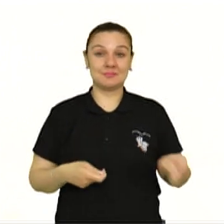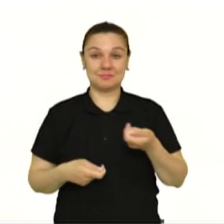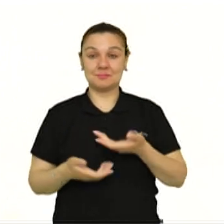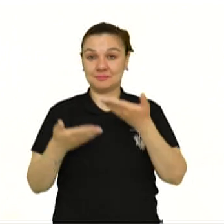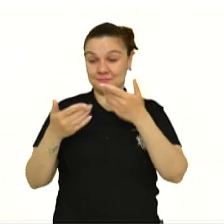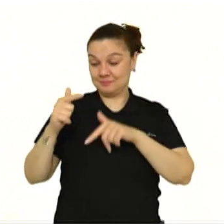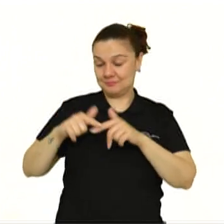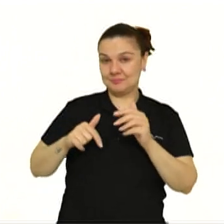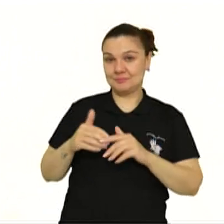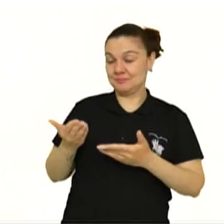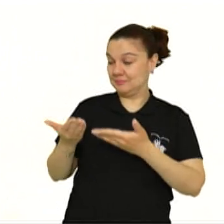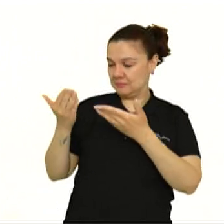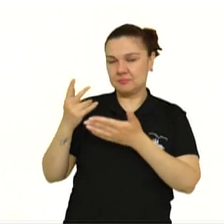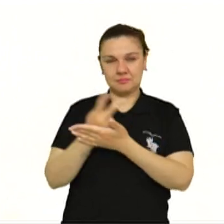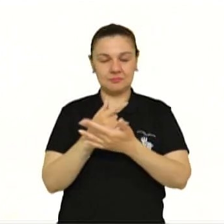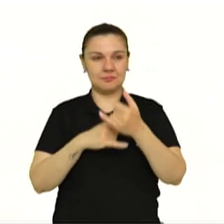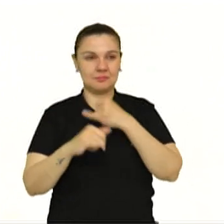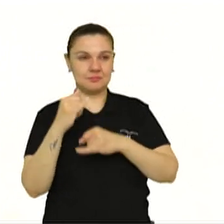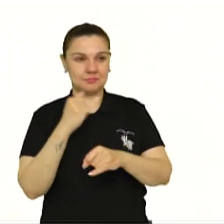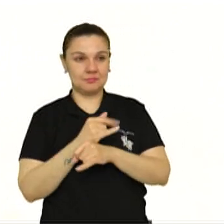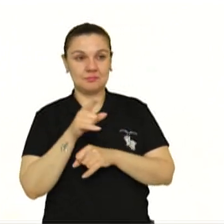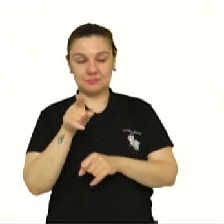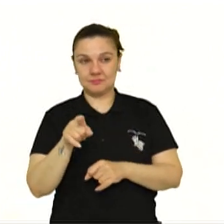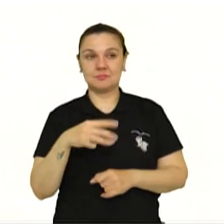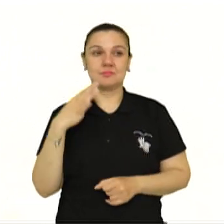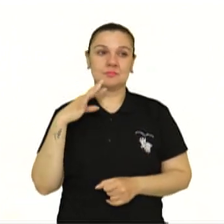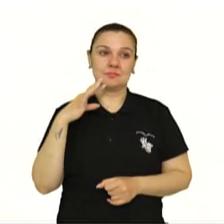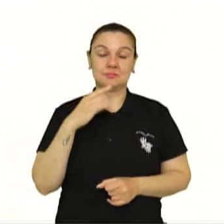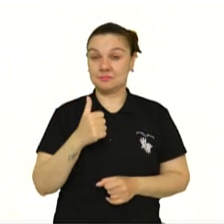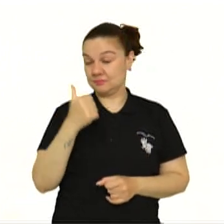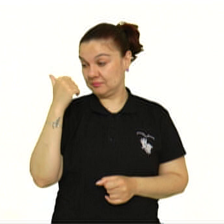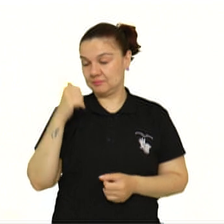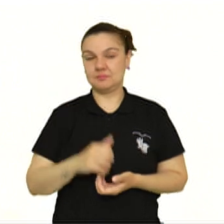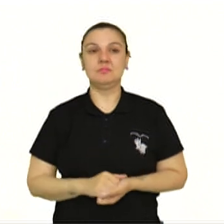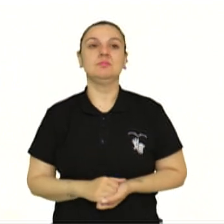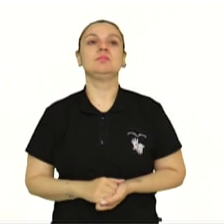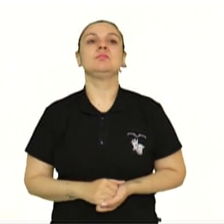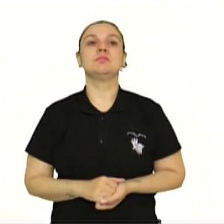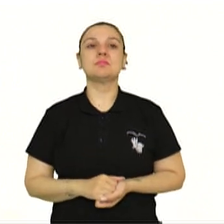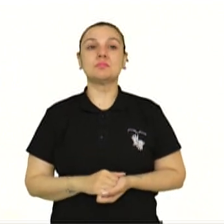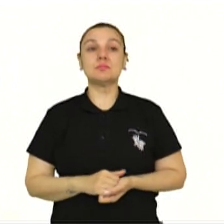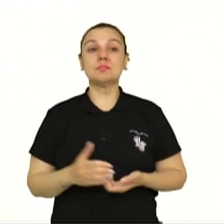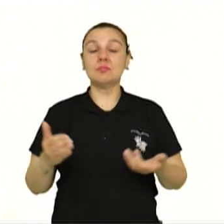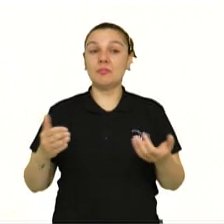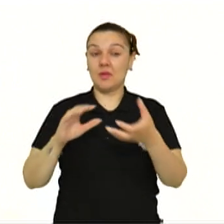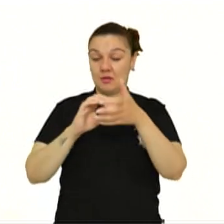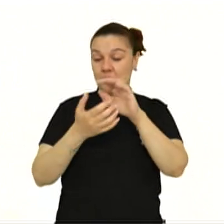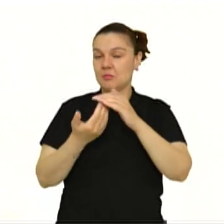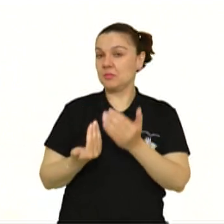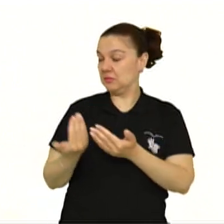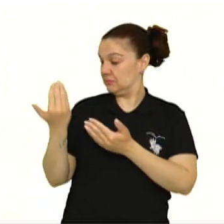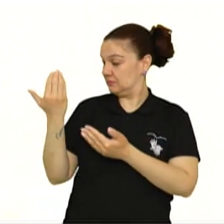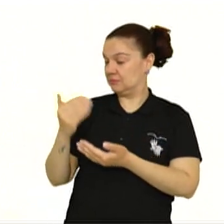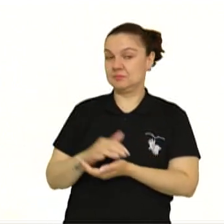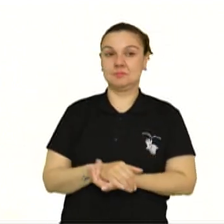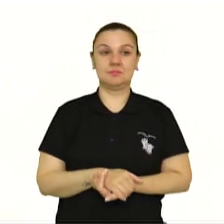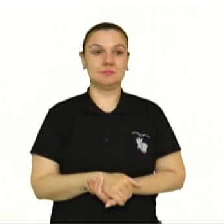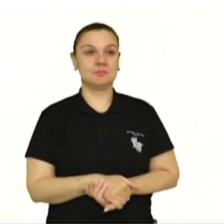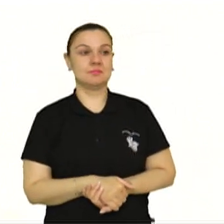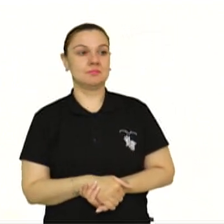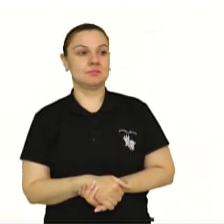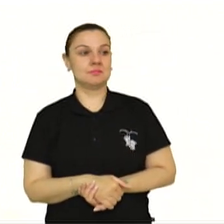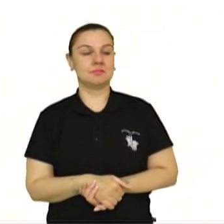material. Tá? Se procurarem na internet, vocês vão achar como que faz lá esse material. A bola,